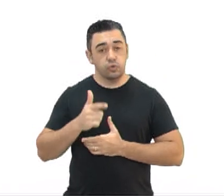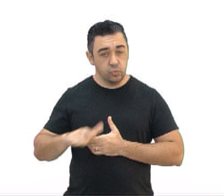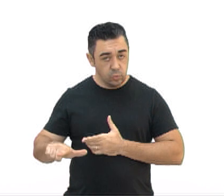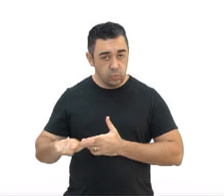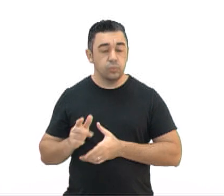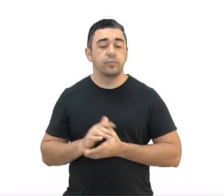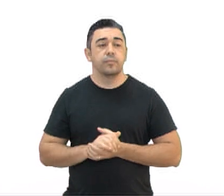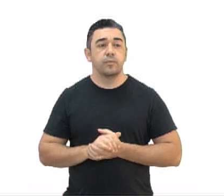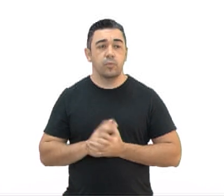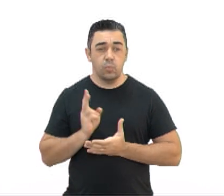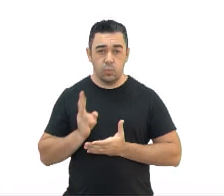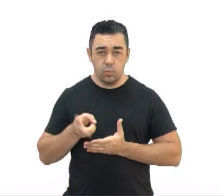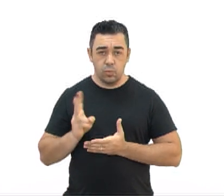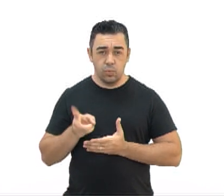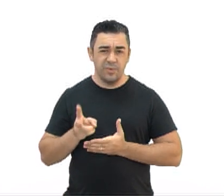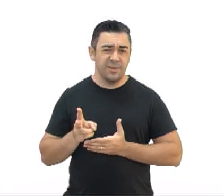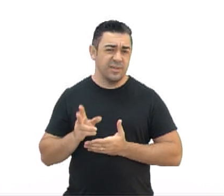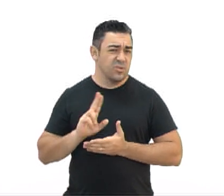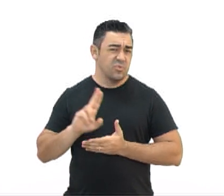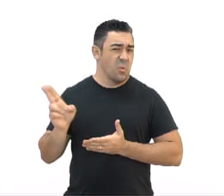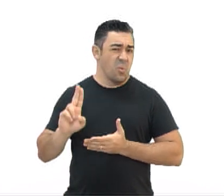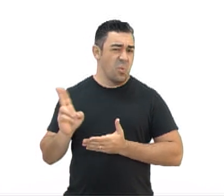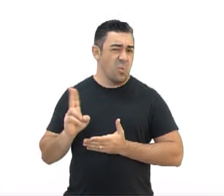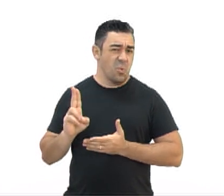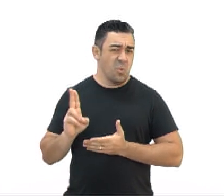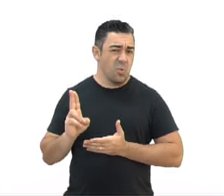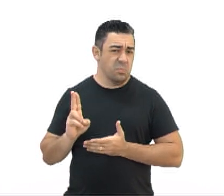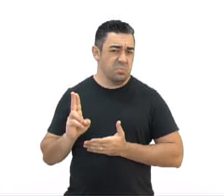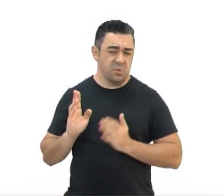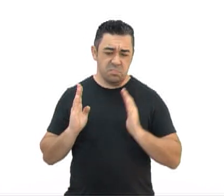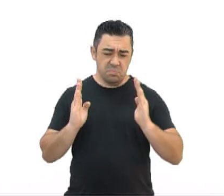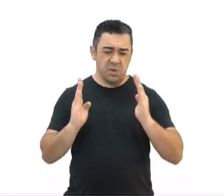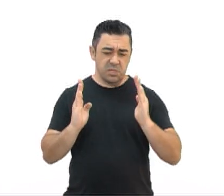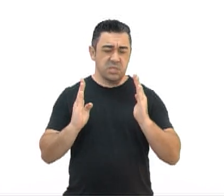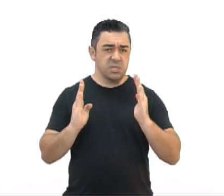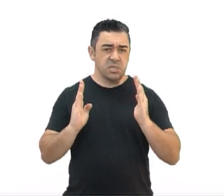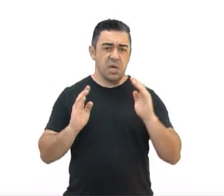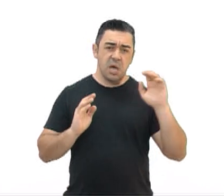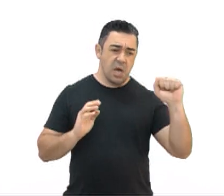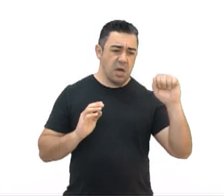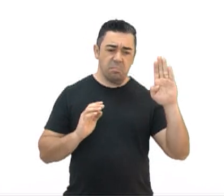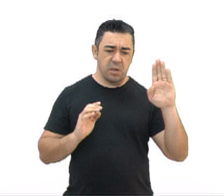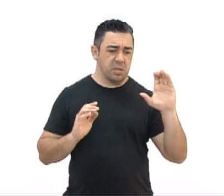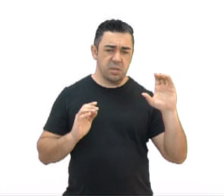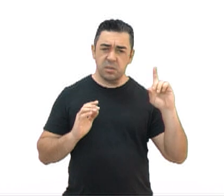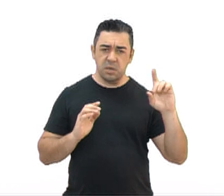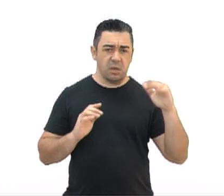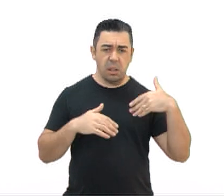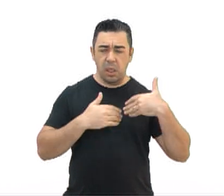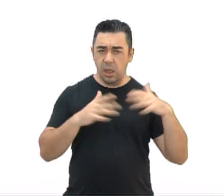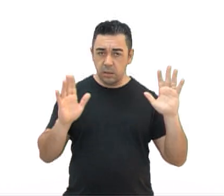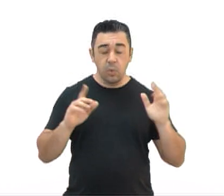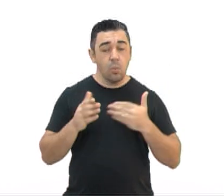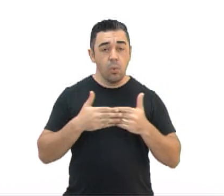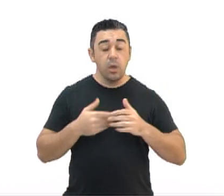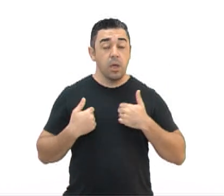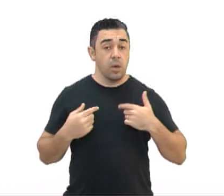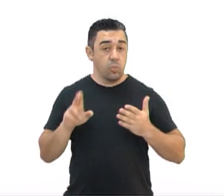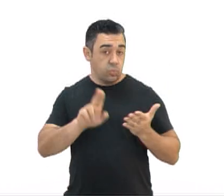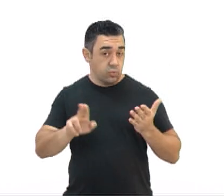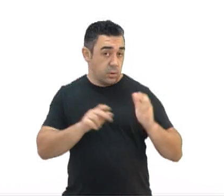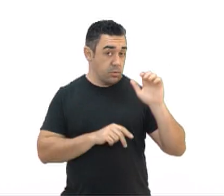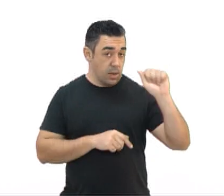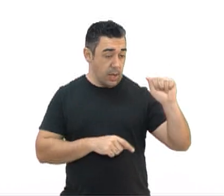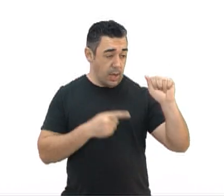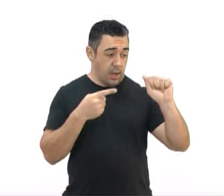estou mantendo, eu posso chamar essa matriz, né, de qualquer letra, mas a gente está utilizando aqui o A, tá bom? Então, eu